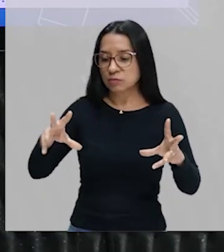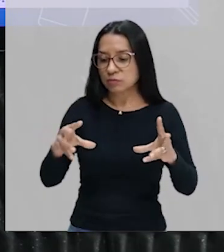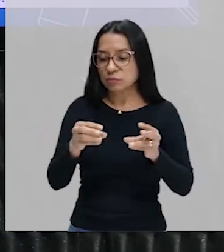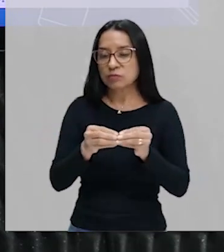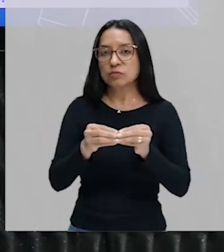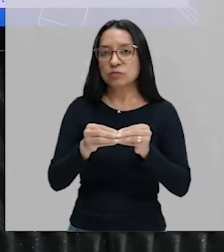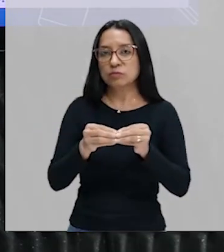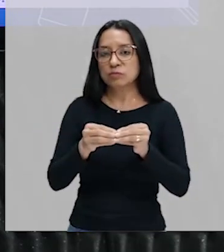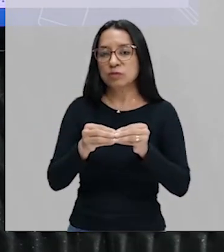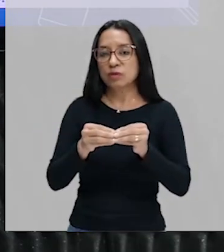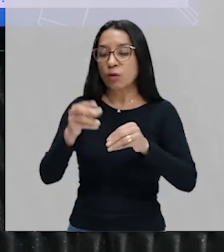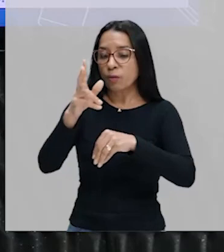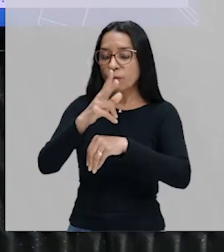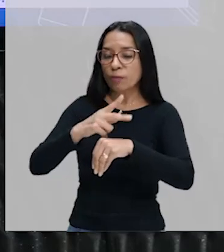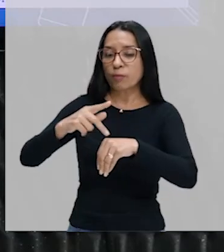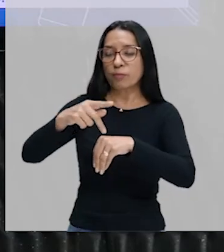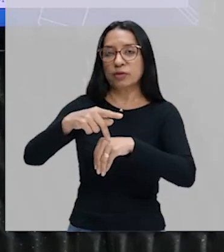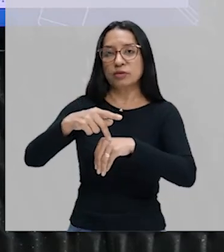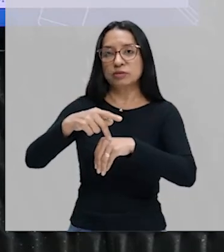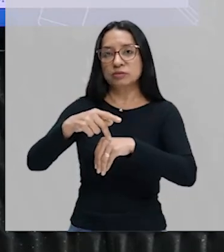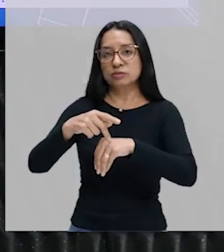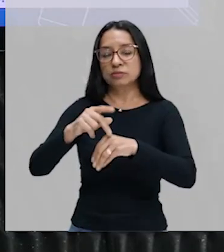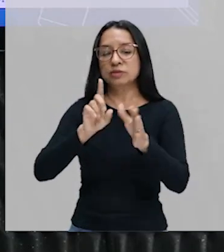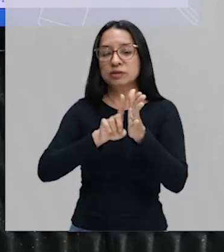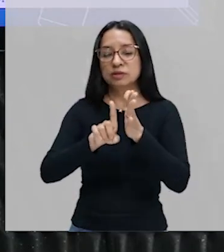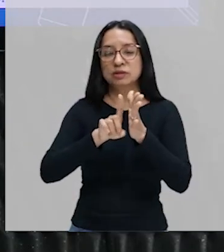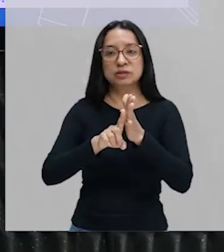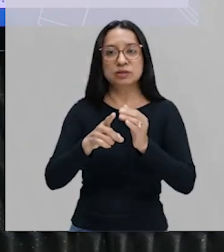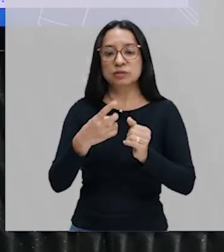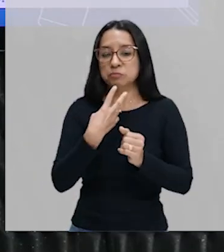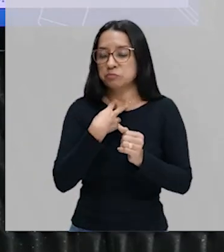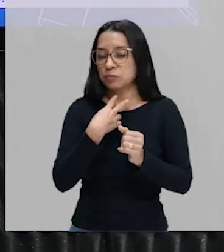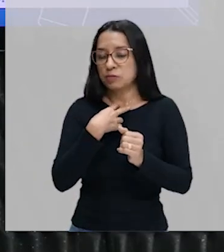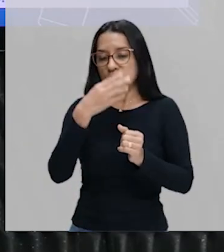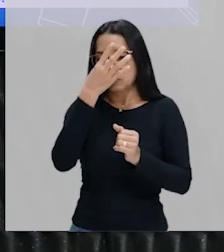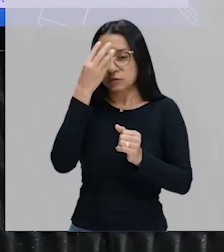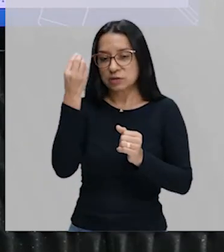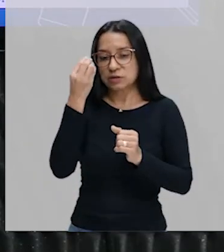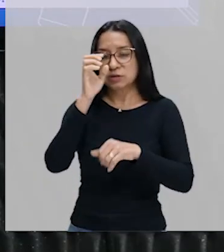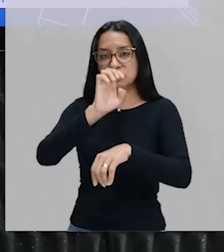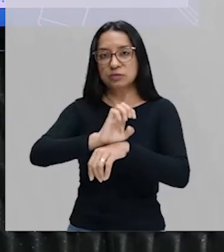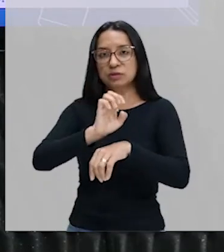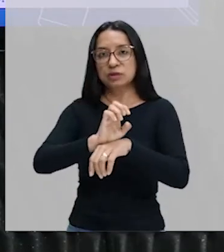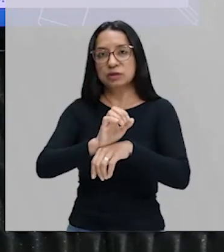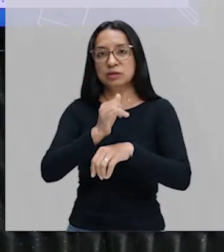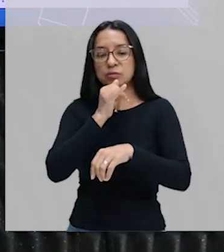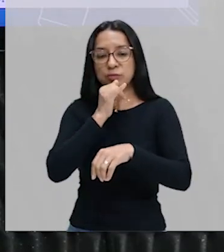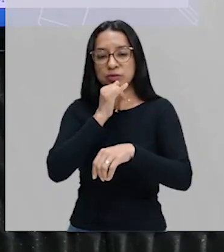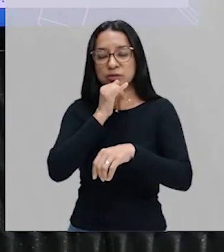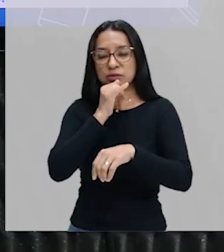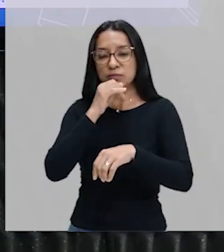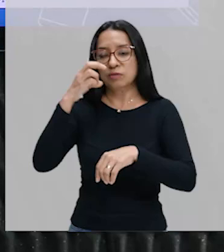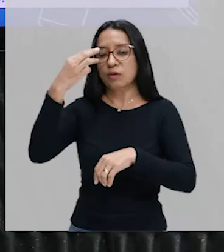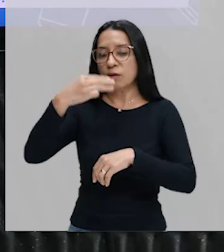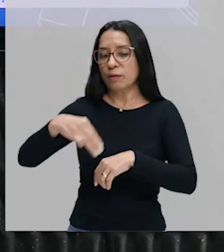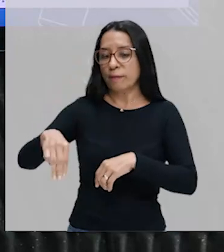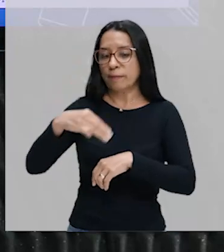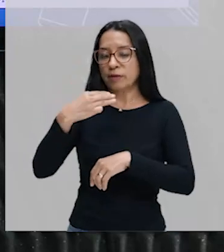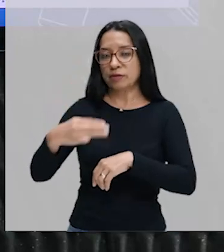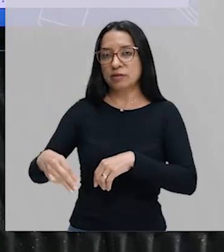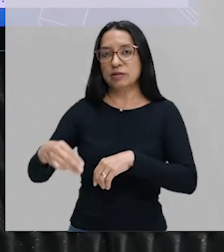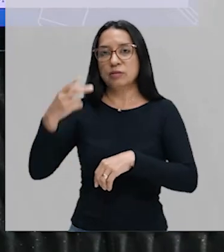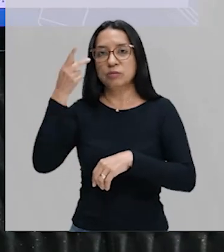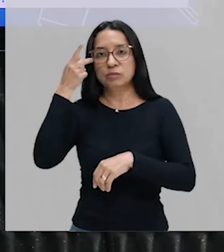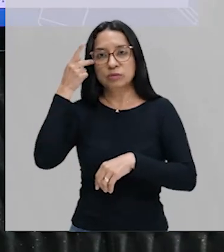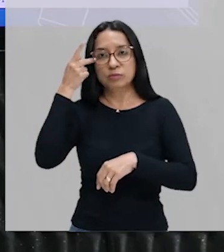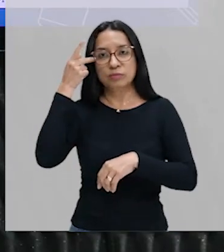grande questão, que aí tu não pode esquecer, é que estes estados, como por exemplo o Estado do Maranhão, o Estado